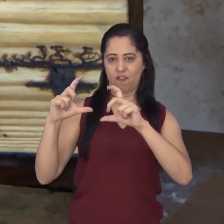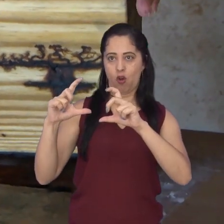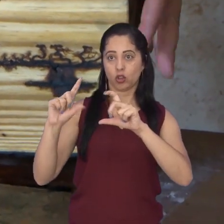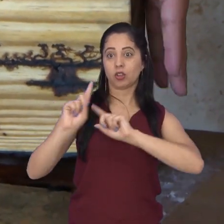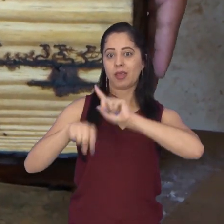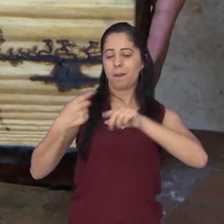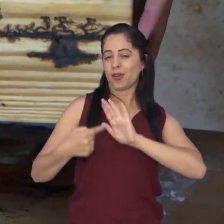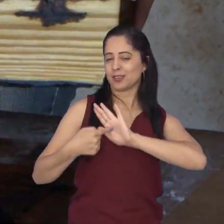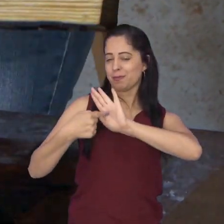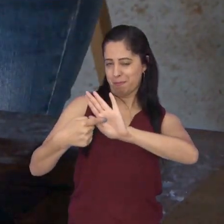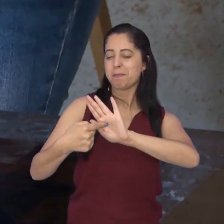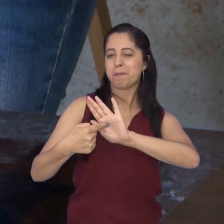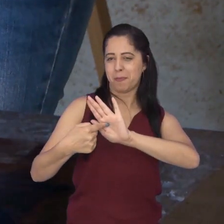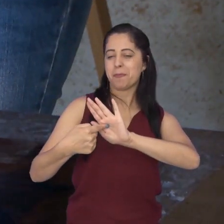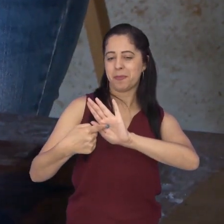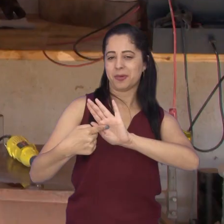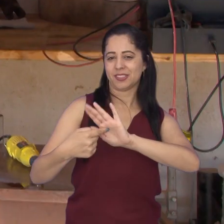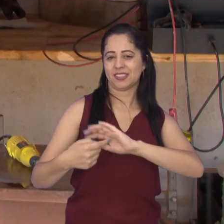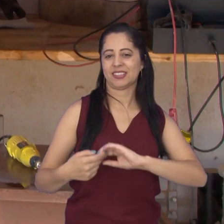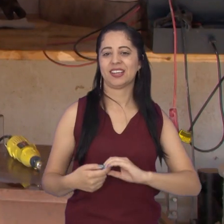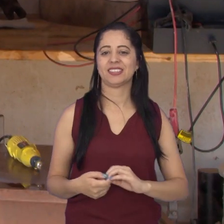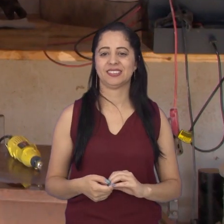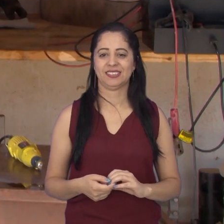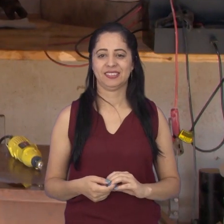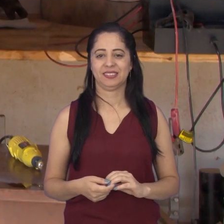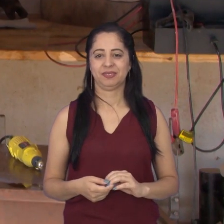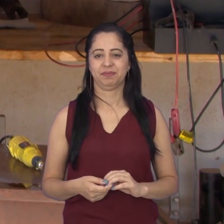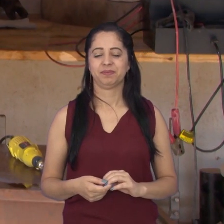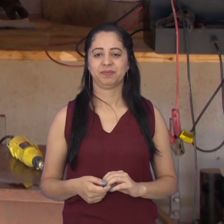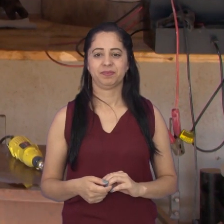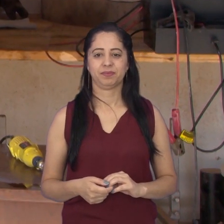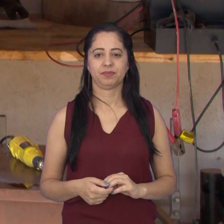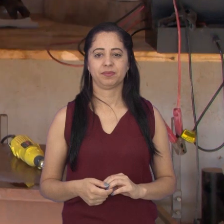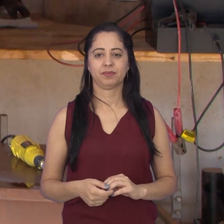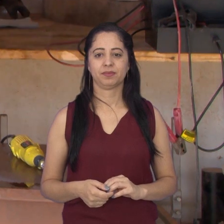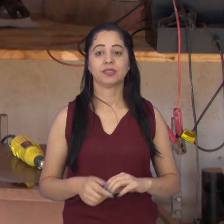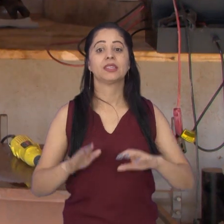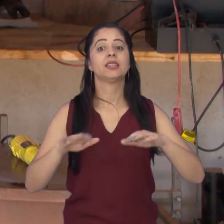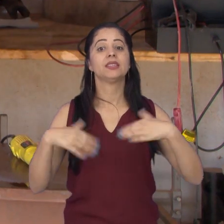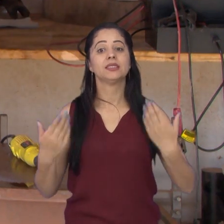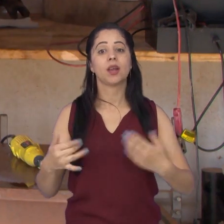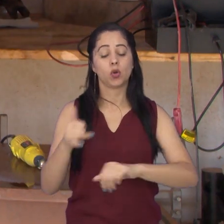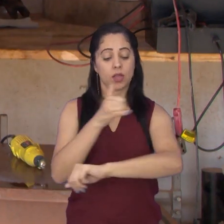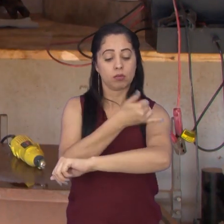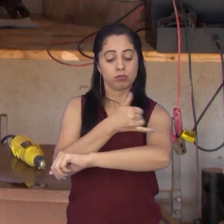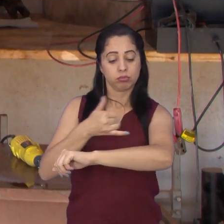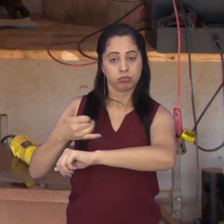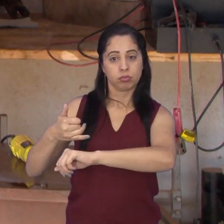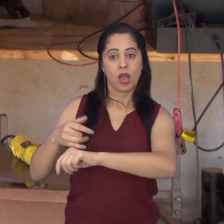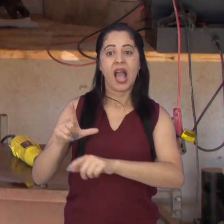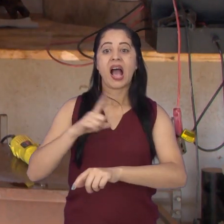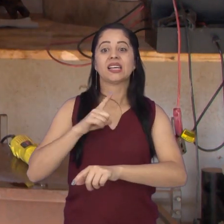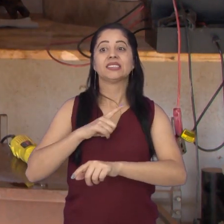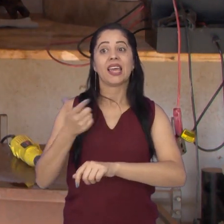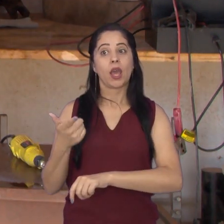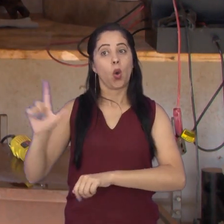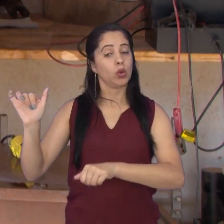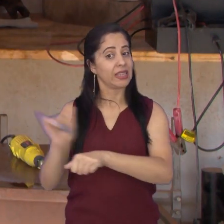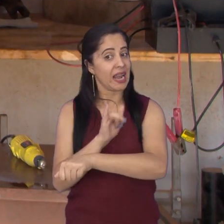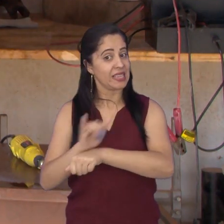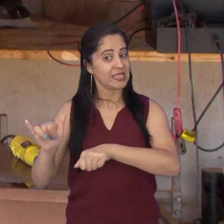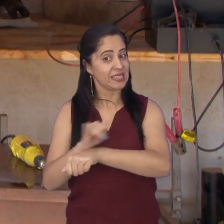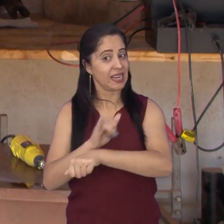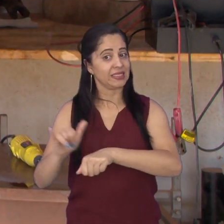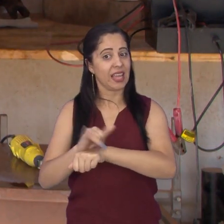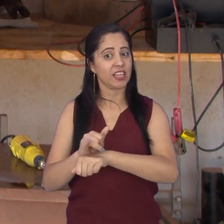encaminhar a foto pra gente. Claro. E quando o programa for ao ar, a gente vai mostrar pra vocês também. E além do choque, gente, tem outro procedimento aqui que também,